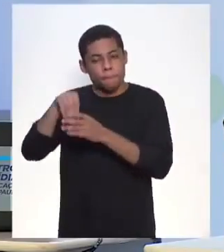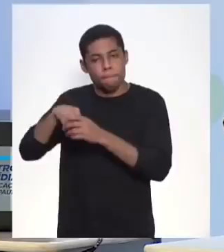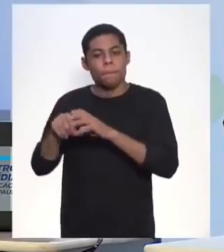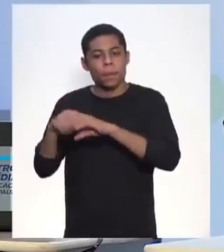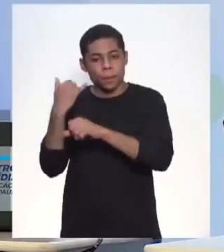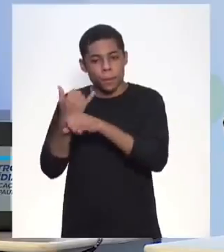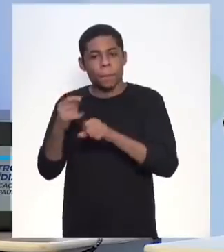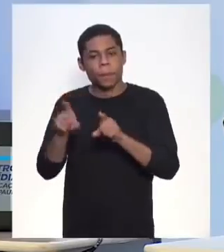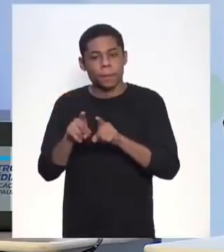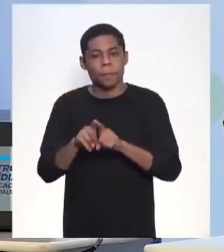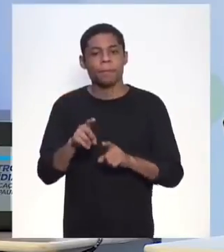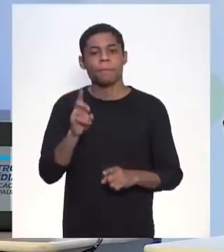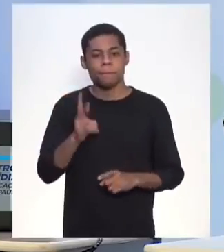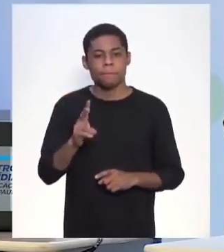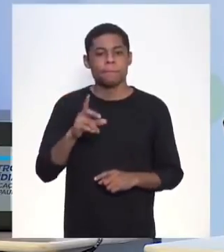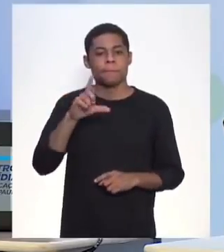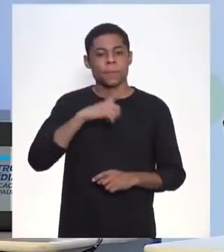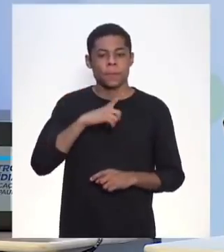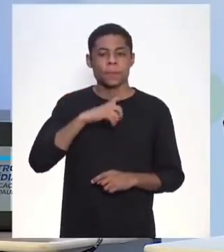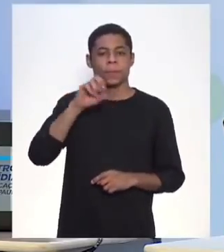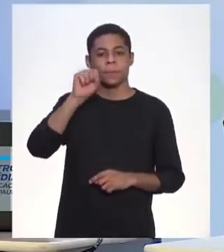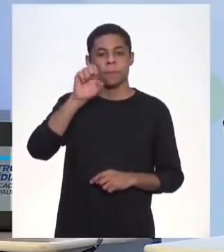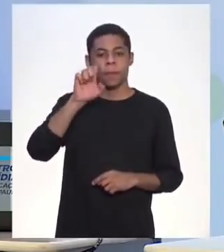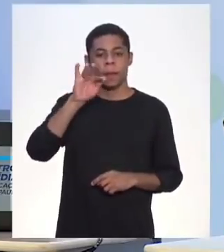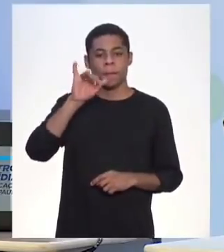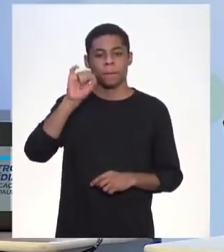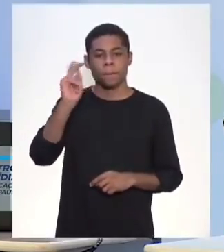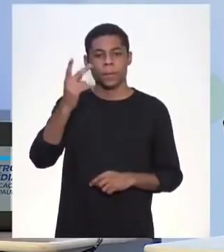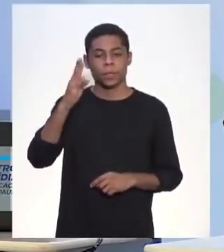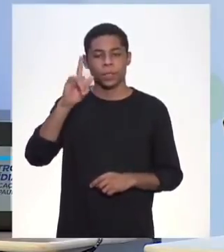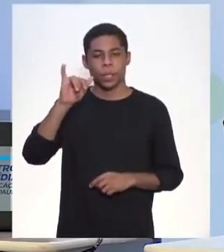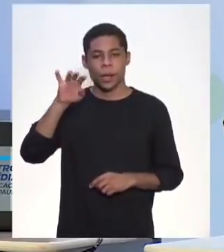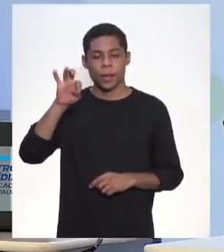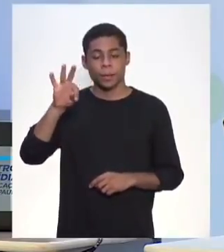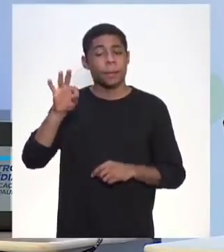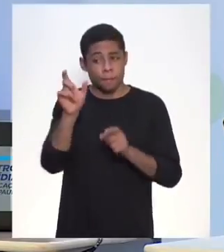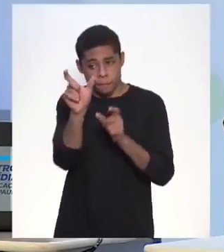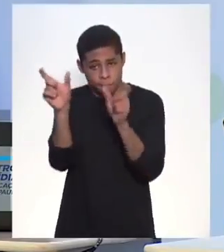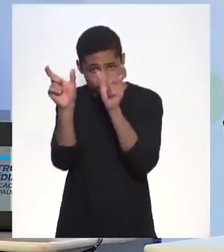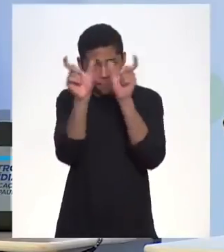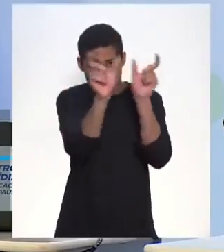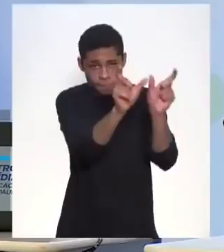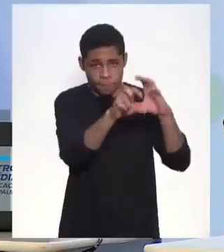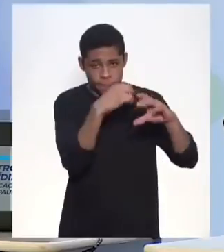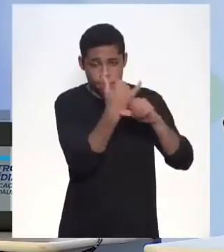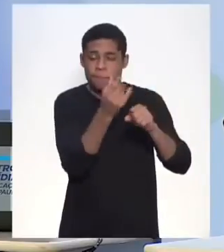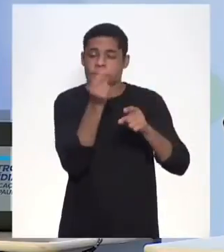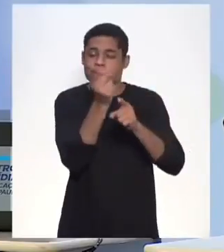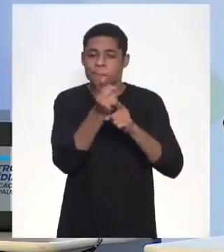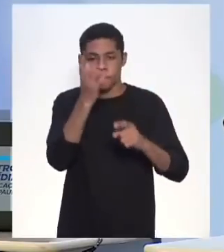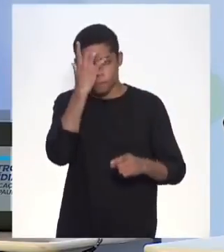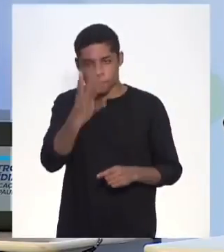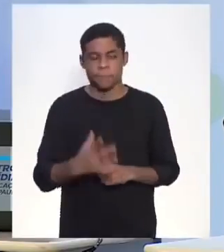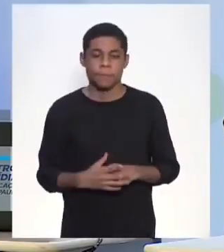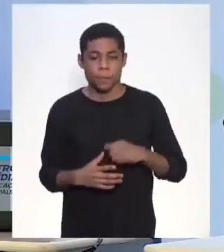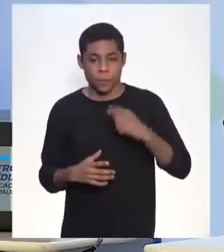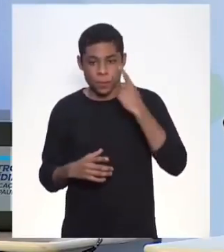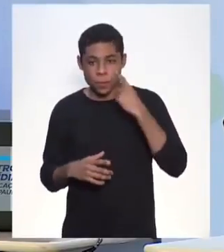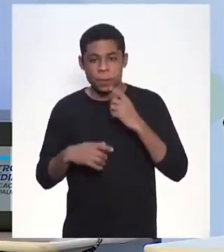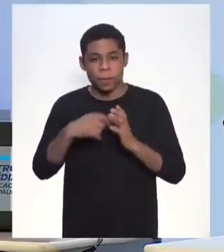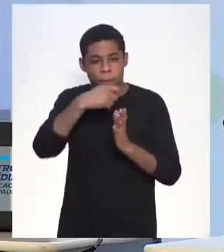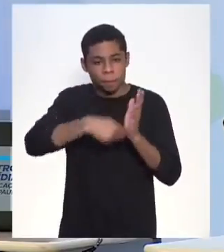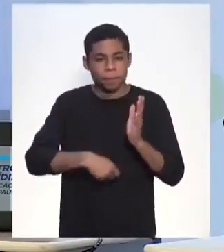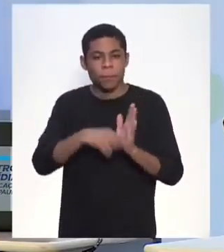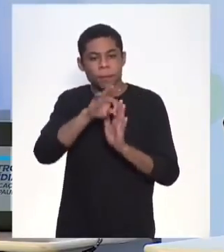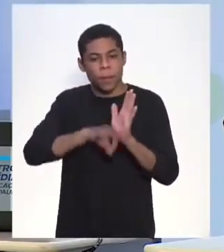lá no YouTube e colocar lá The Selfish Giant, é só você achar que vai ter sem problemas. Bom, a gente vai ler o texto agora para vocês, só uma